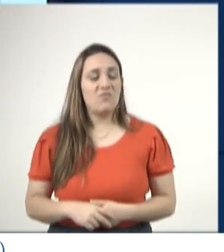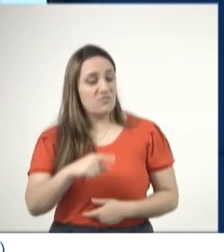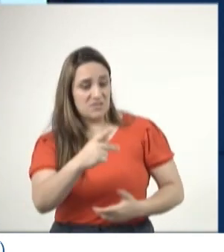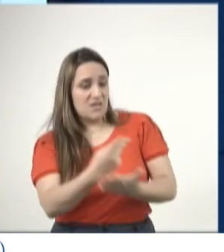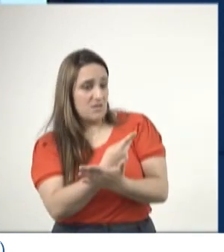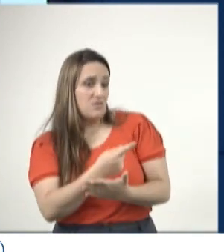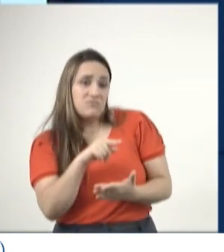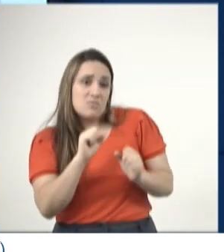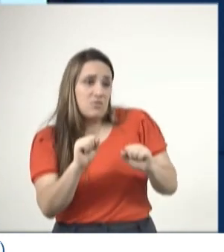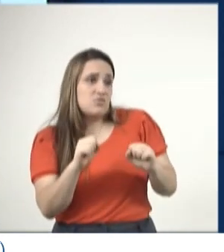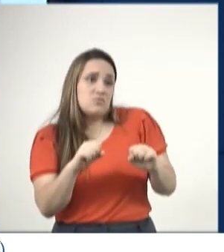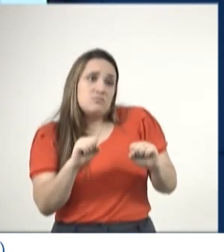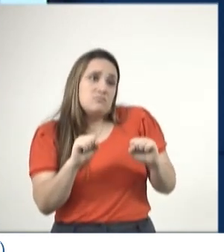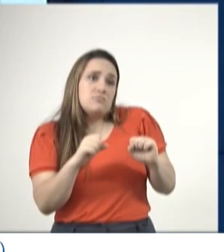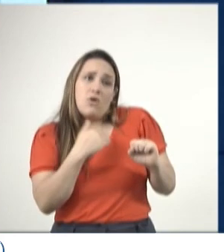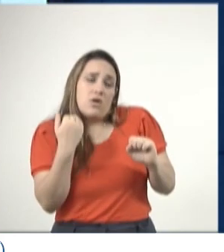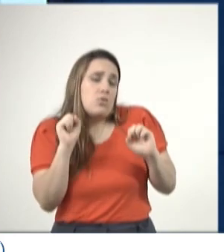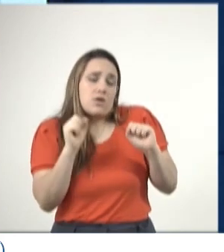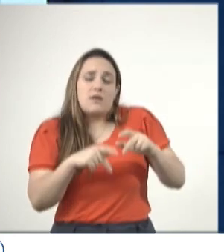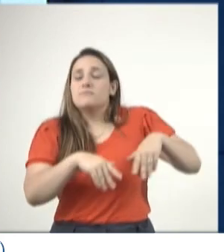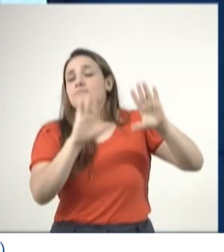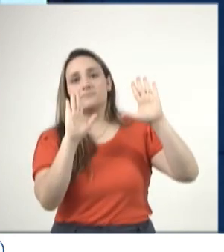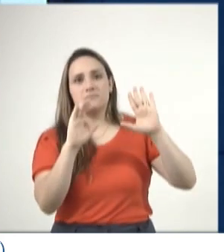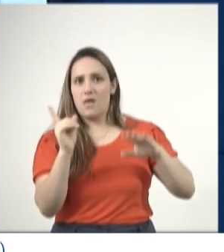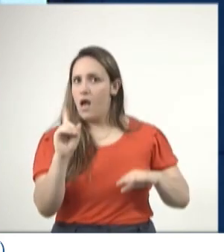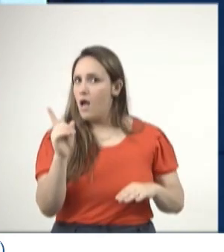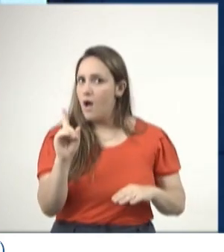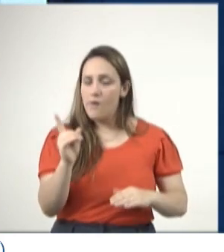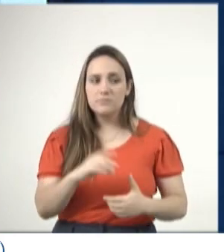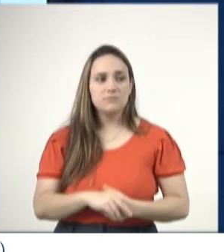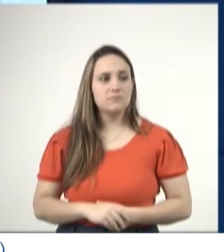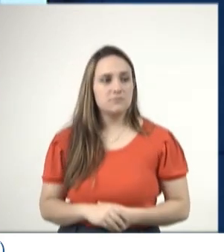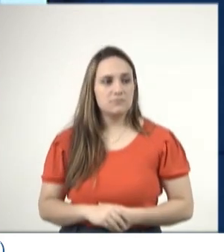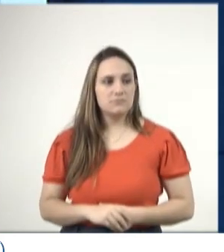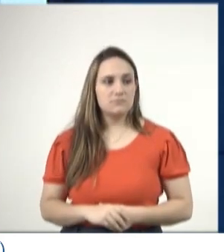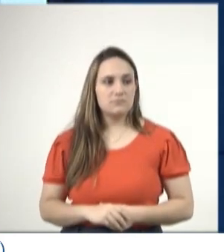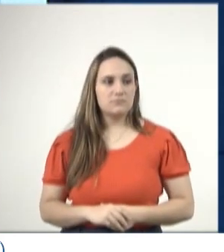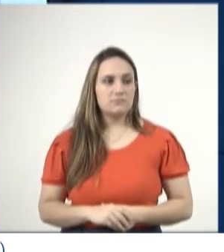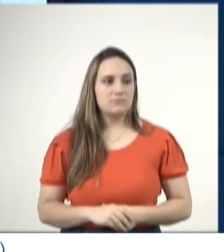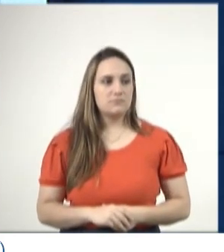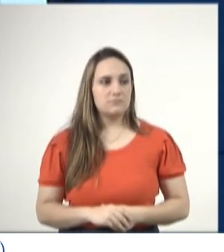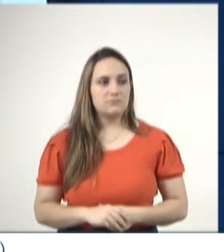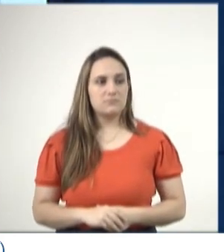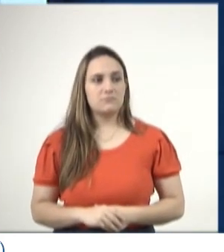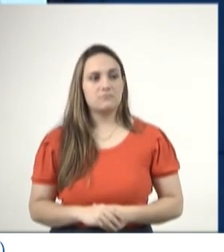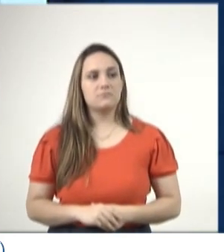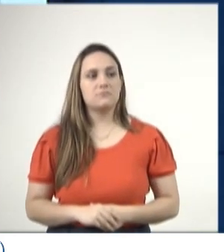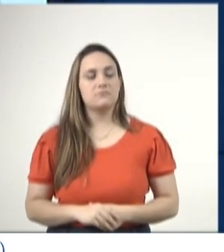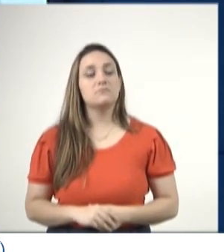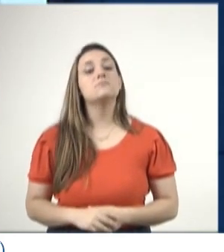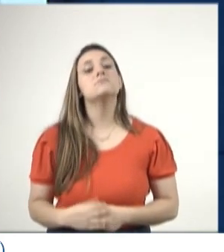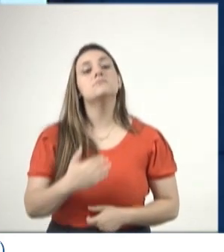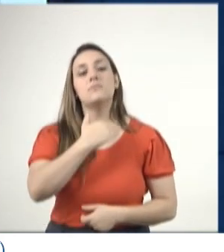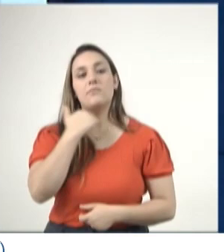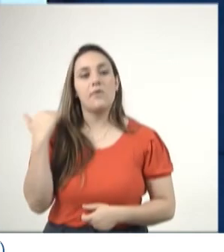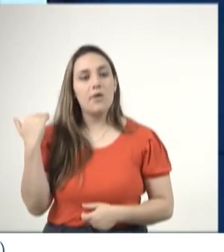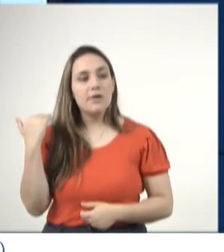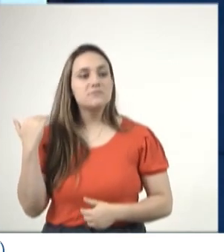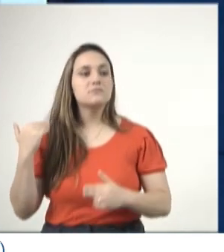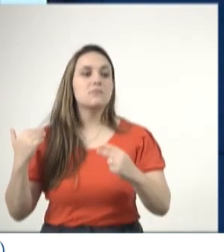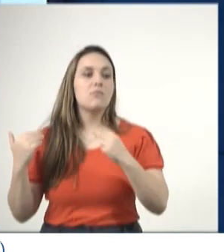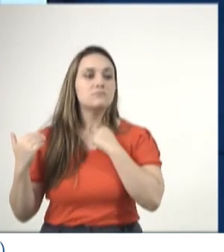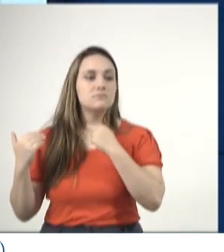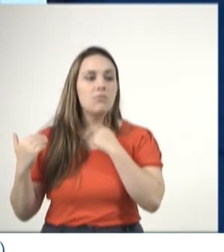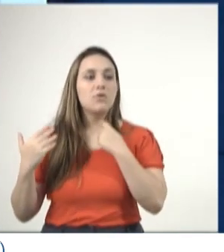então você pode morrer. Não é assim. Eles tratam a morte como algo muito sério. Então, a morte não pode